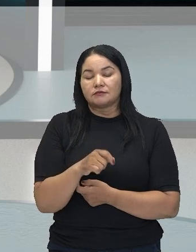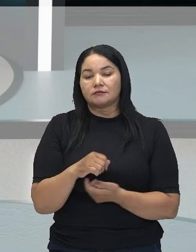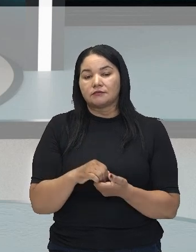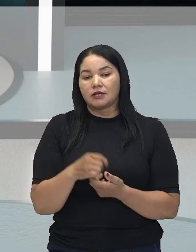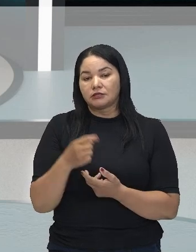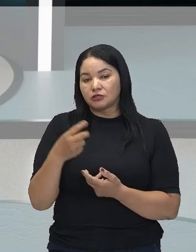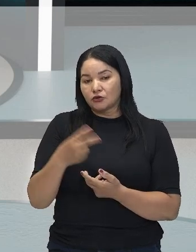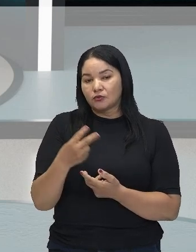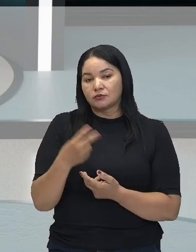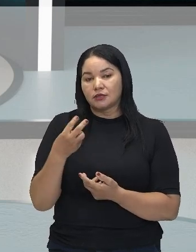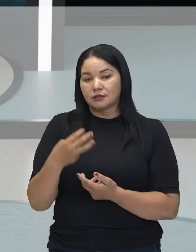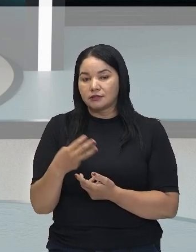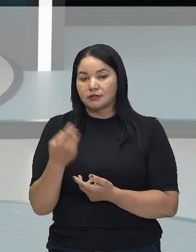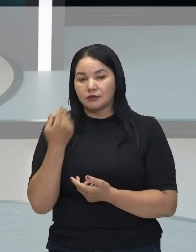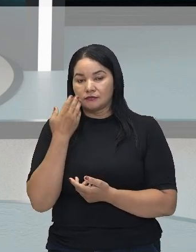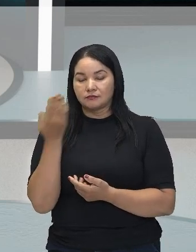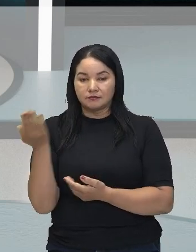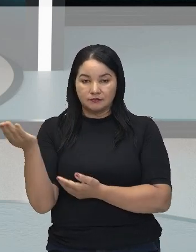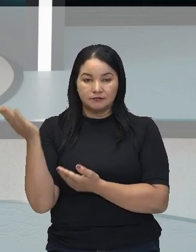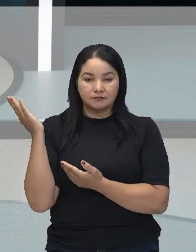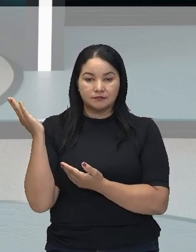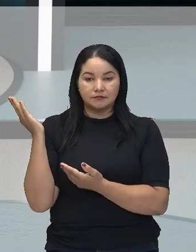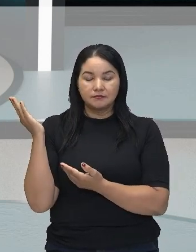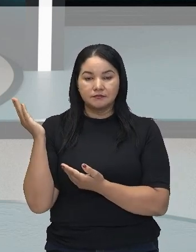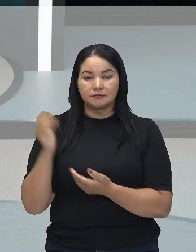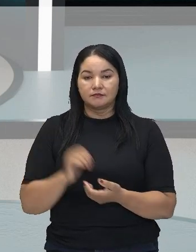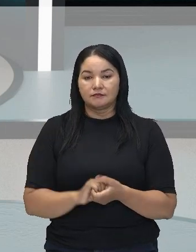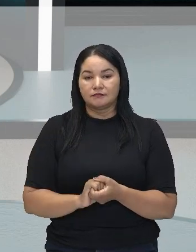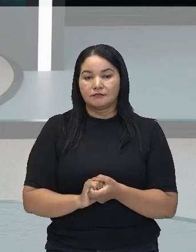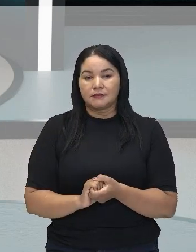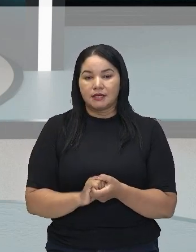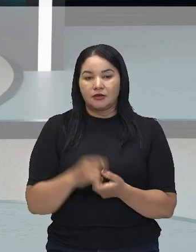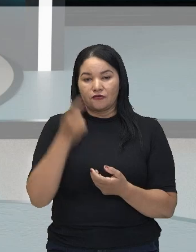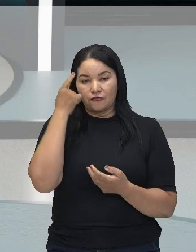para ele, usted, não é mais lola,